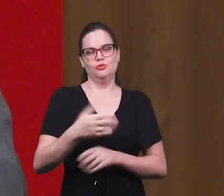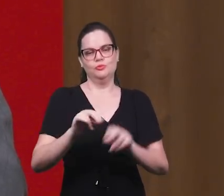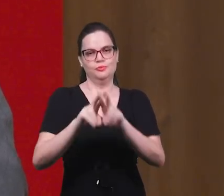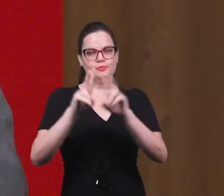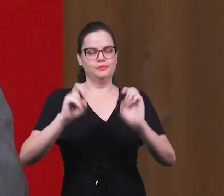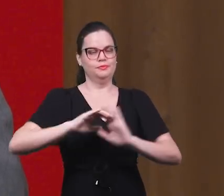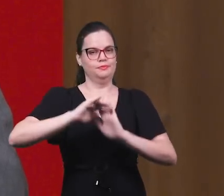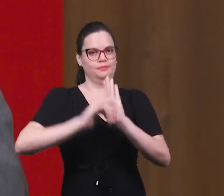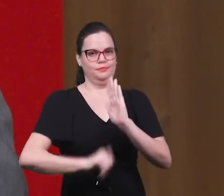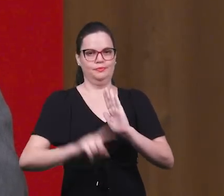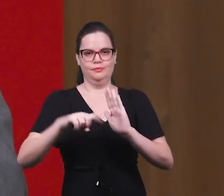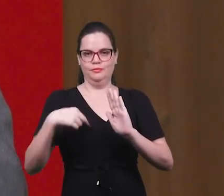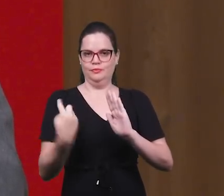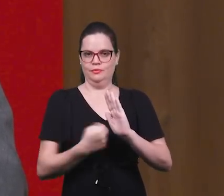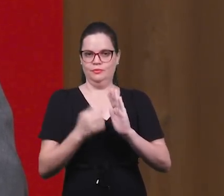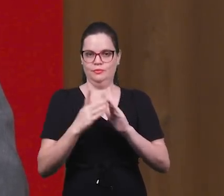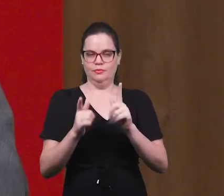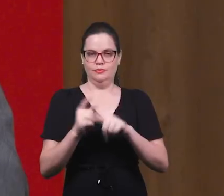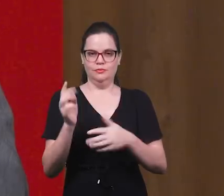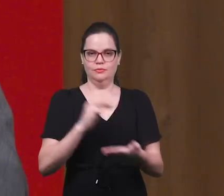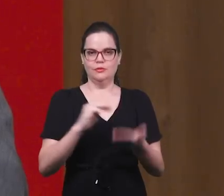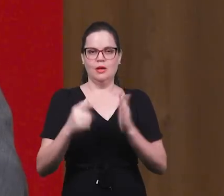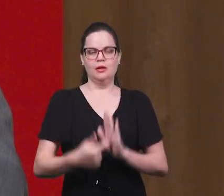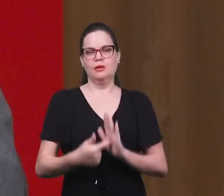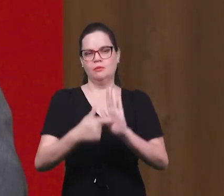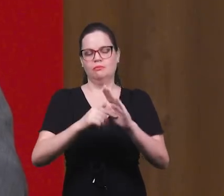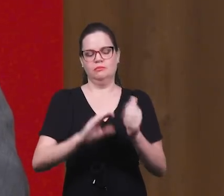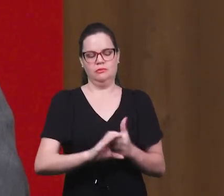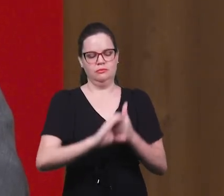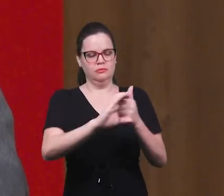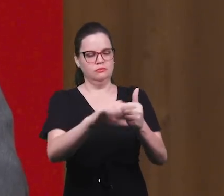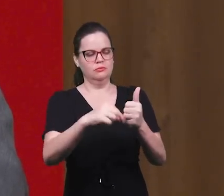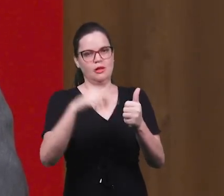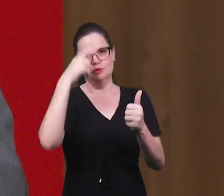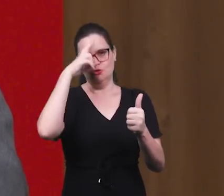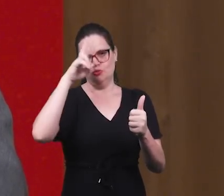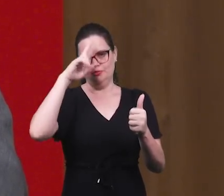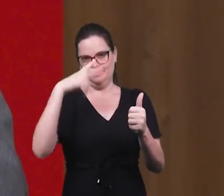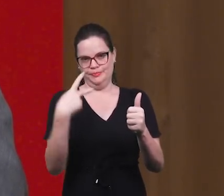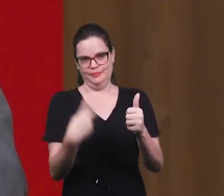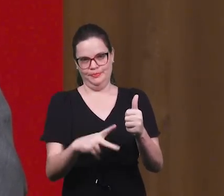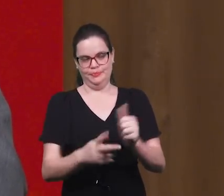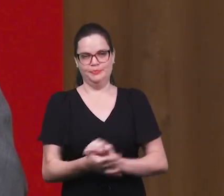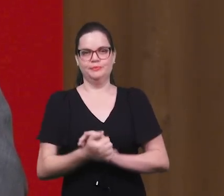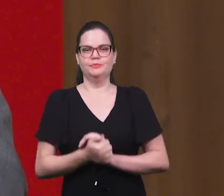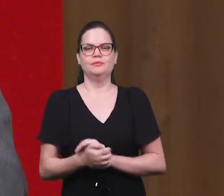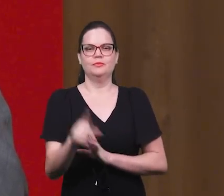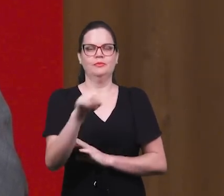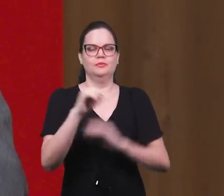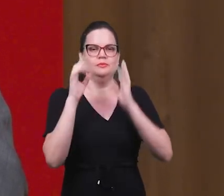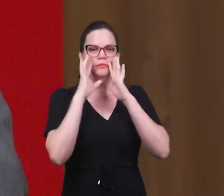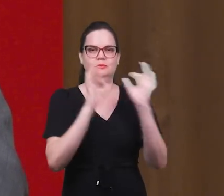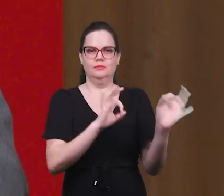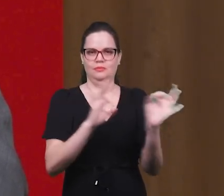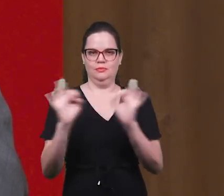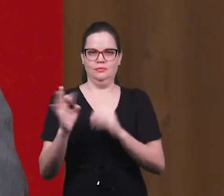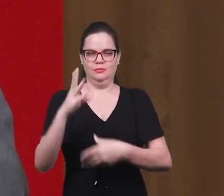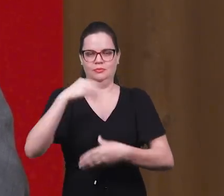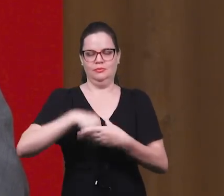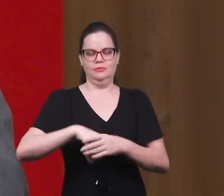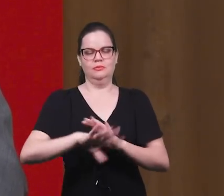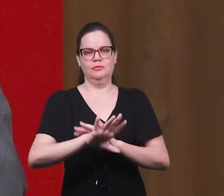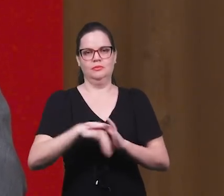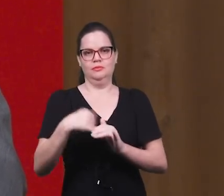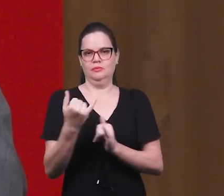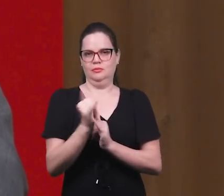programa da Igreja Cristã Maranata, A História do Cristianismo. Você está participando num de nossos canais de